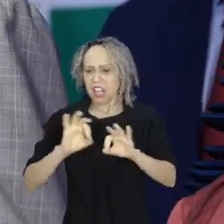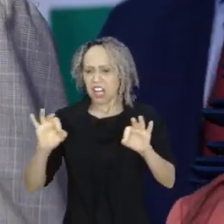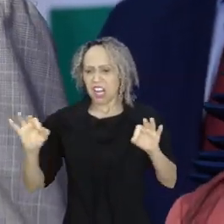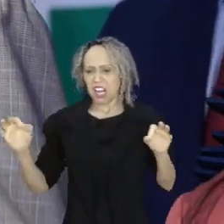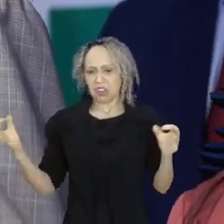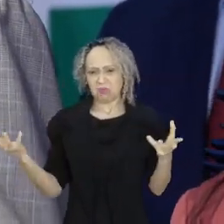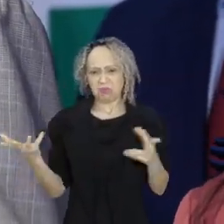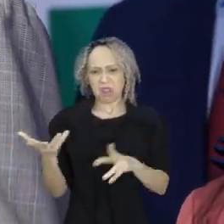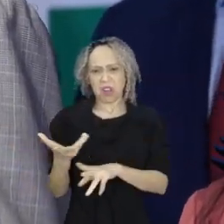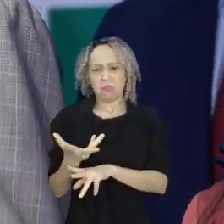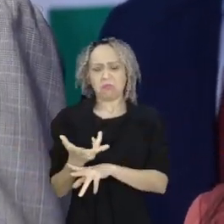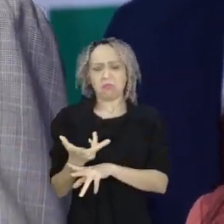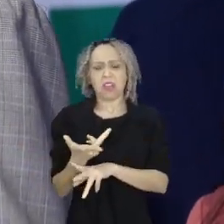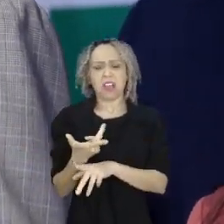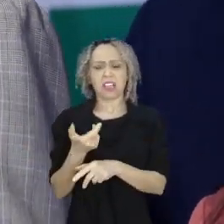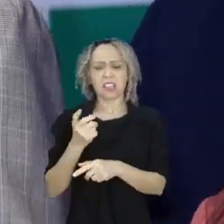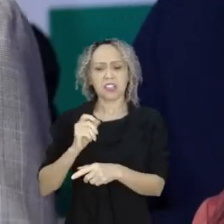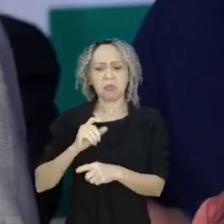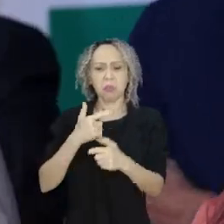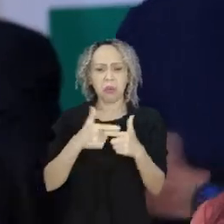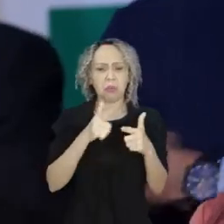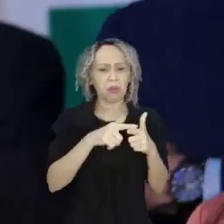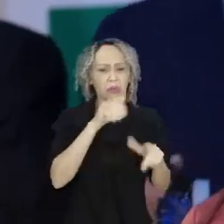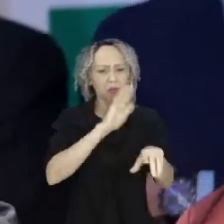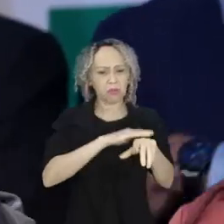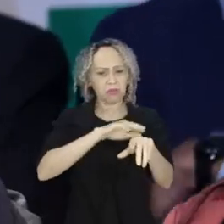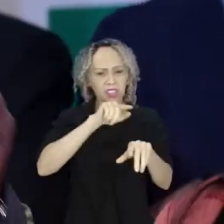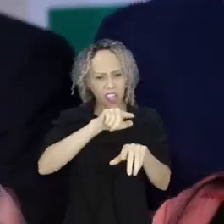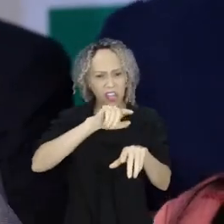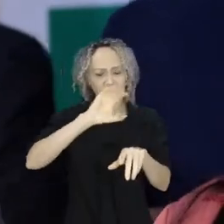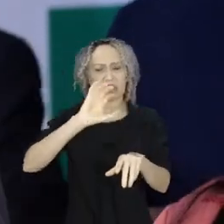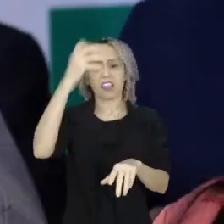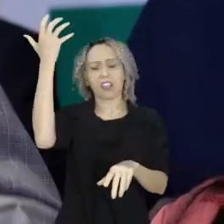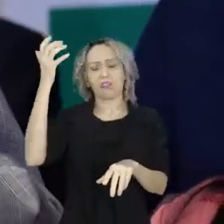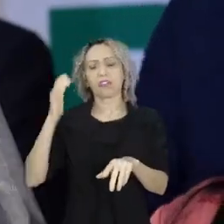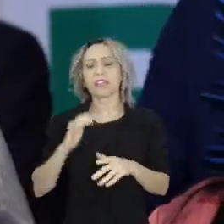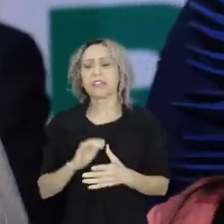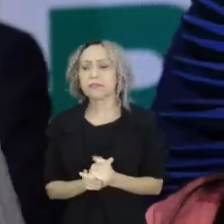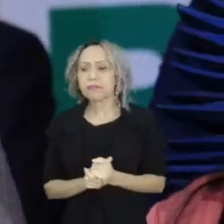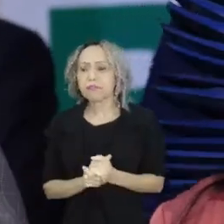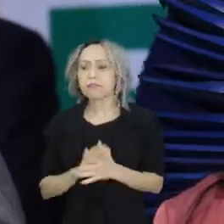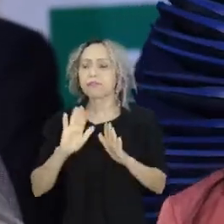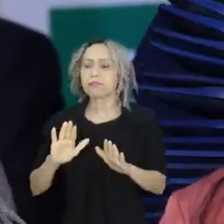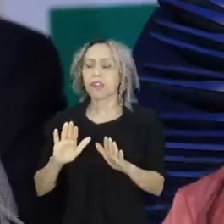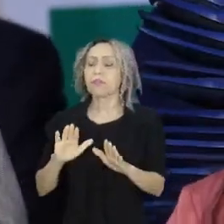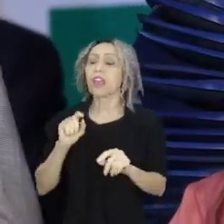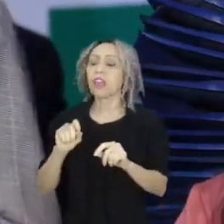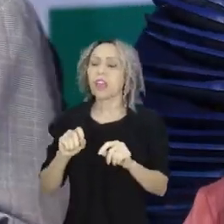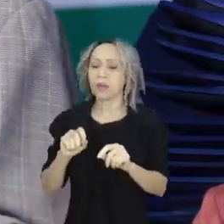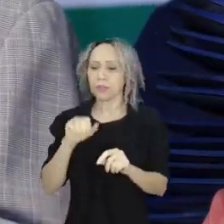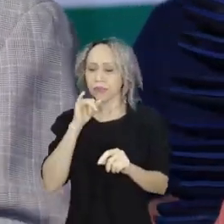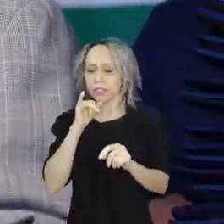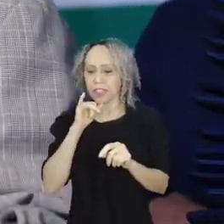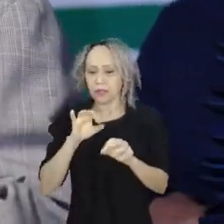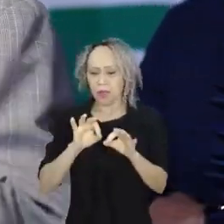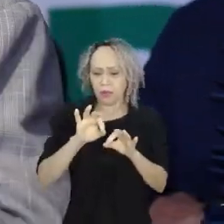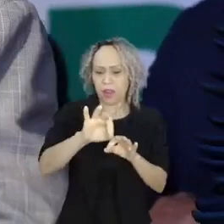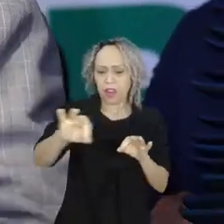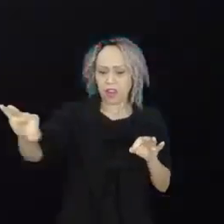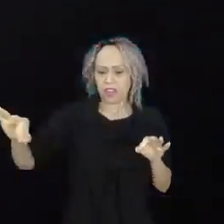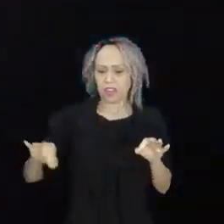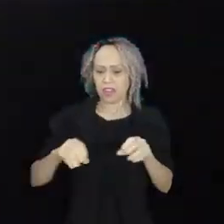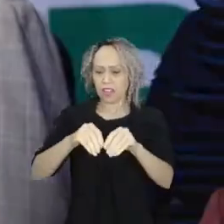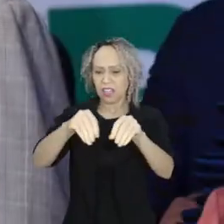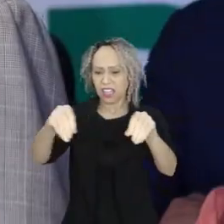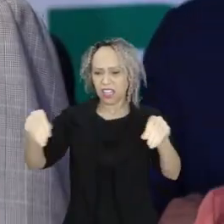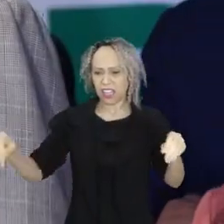aperfeiçoar a tudo aquilo que a gente tenta fazer para demarcar a terra indígena, para cuidar deles, para fazer com que eles cada vez